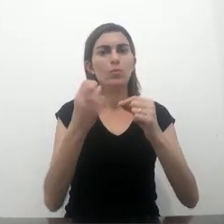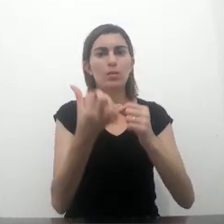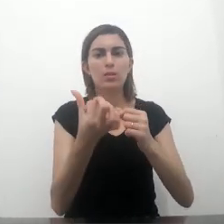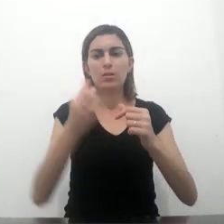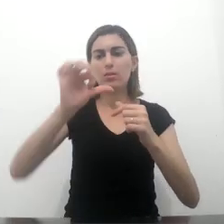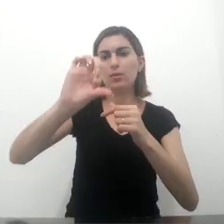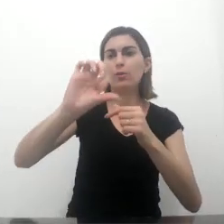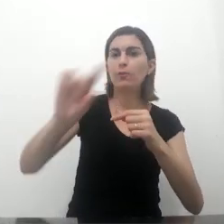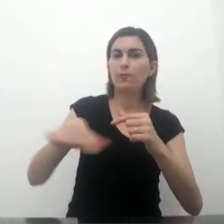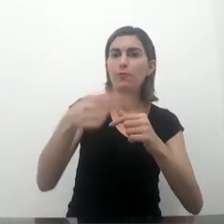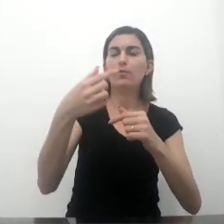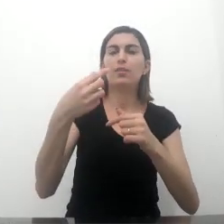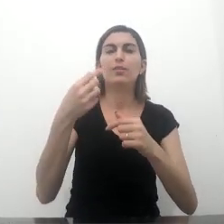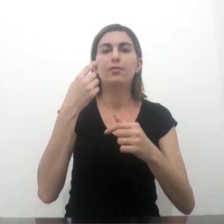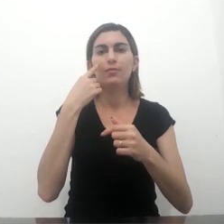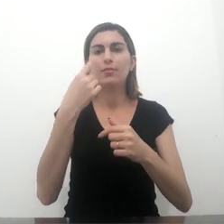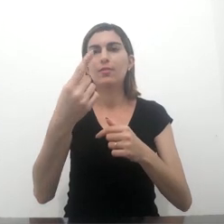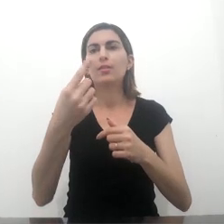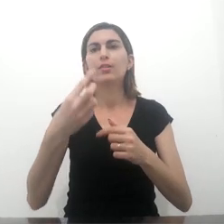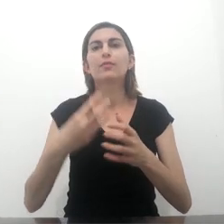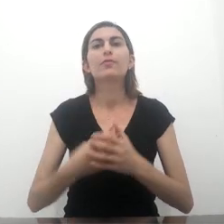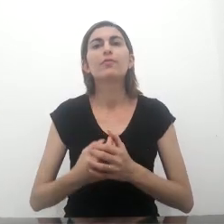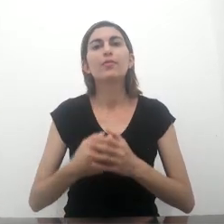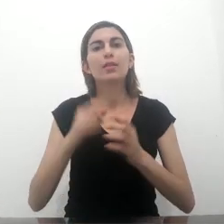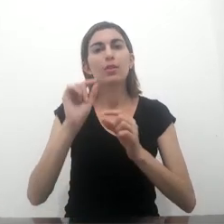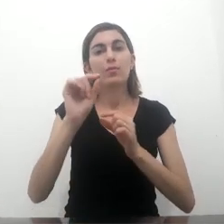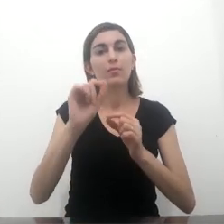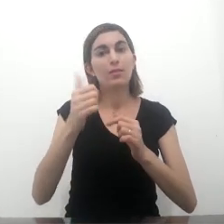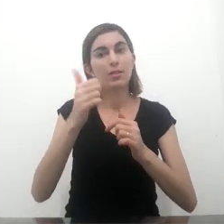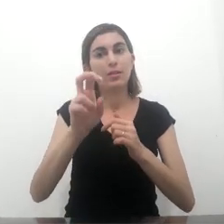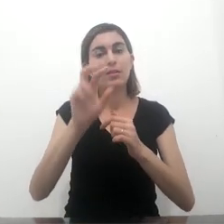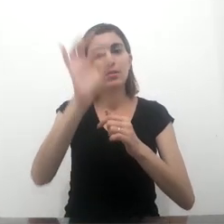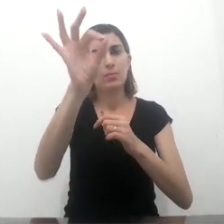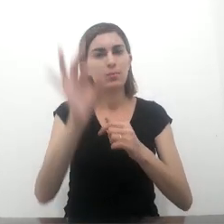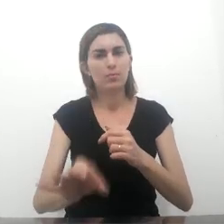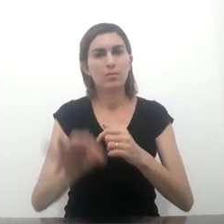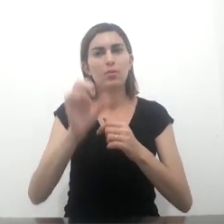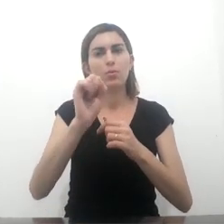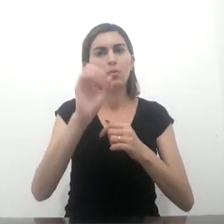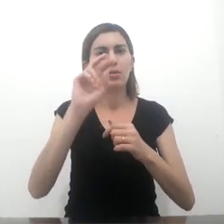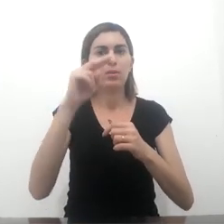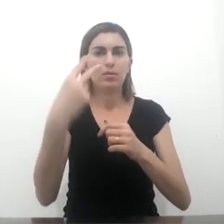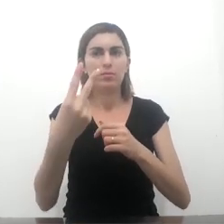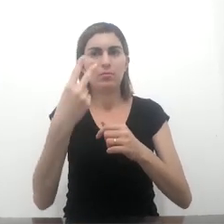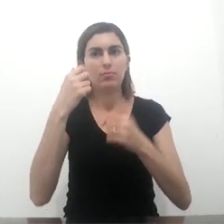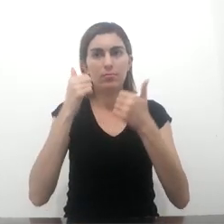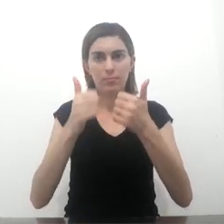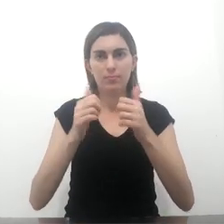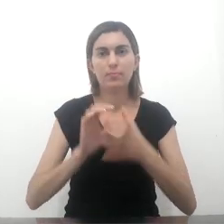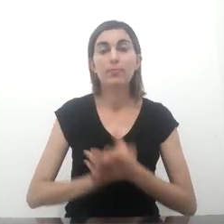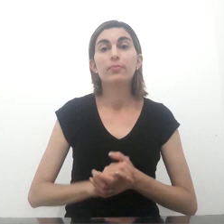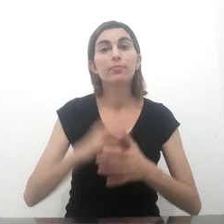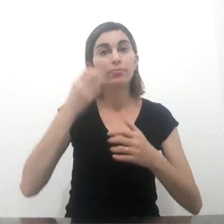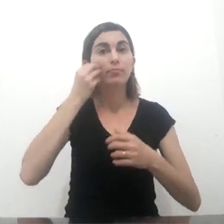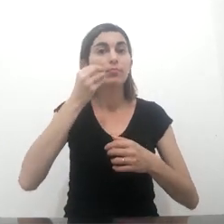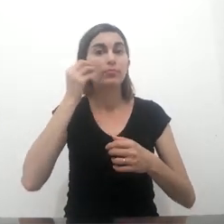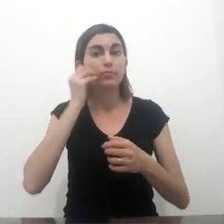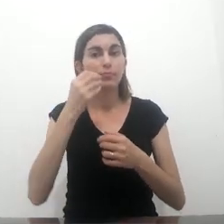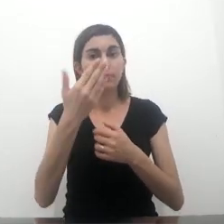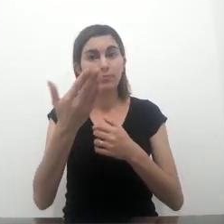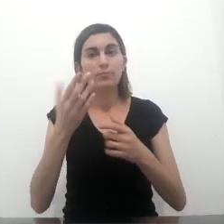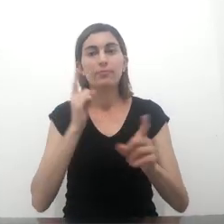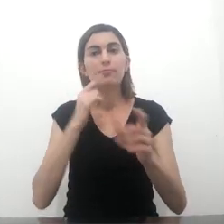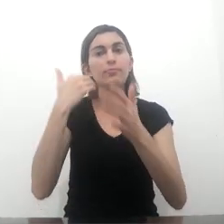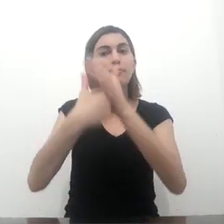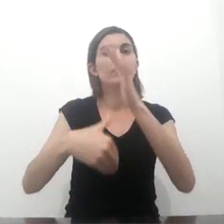bater 69,3. Então, ó, nesse caso é 15% de 82, certo? Então,